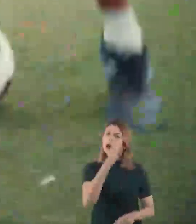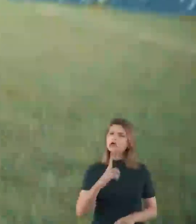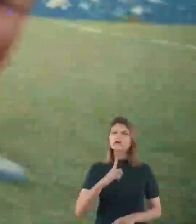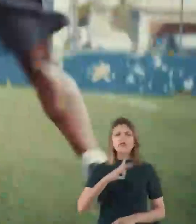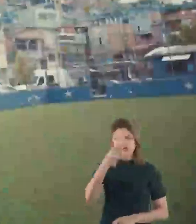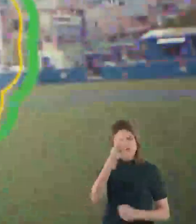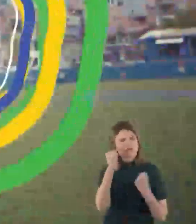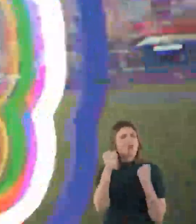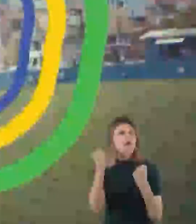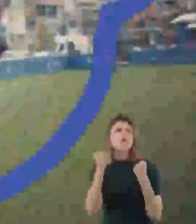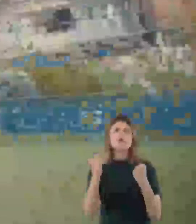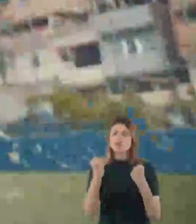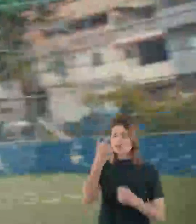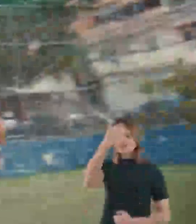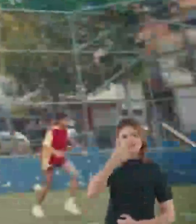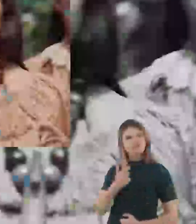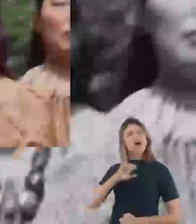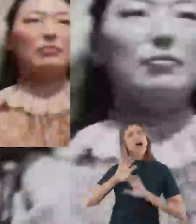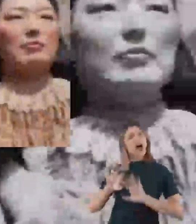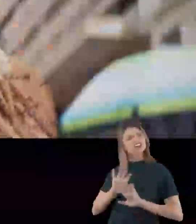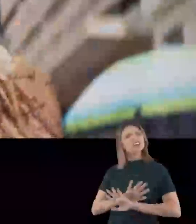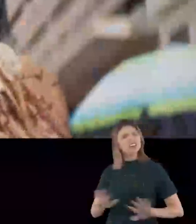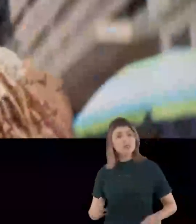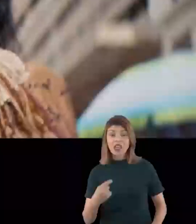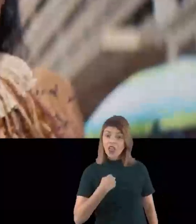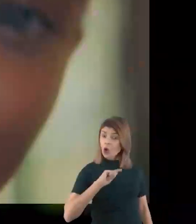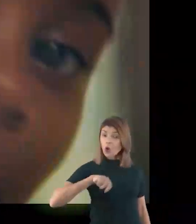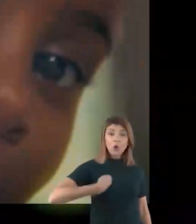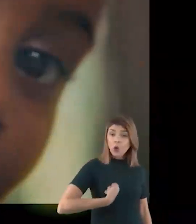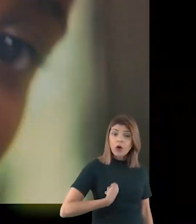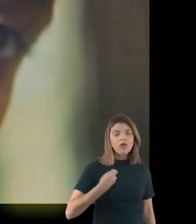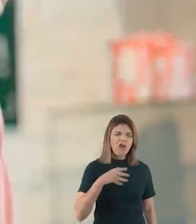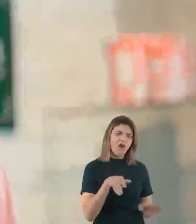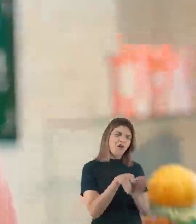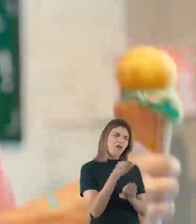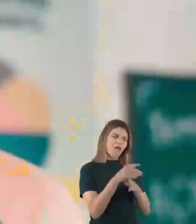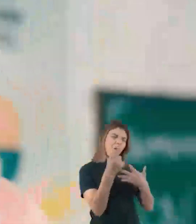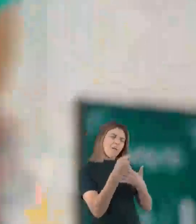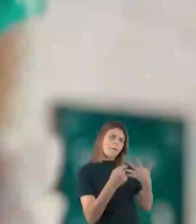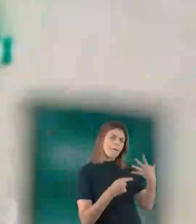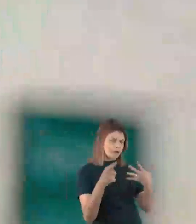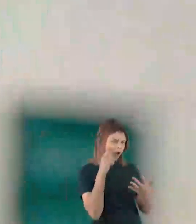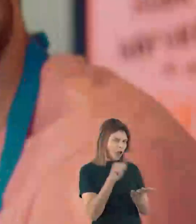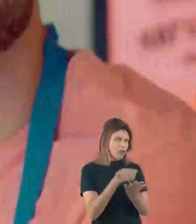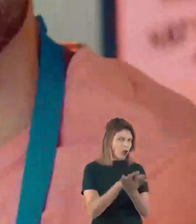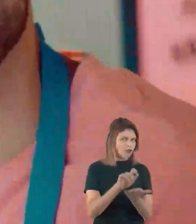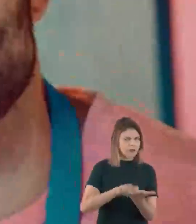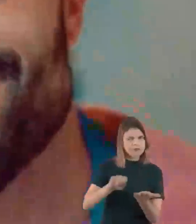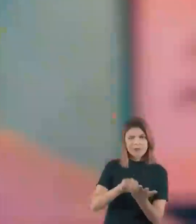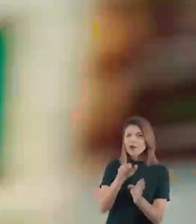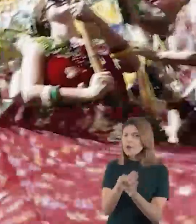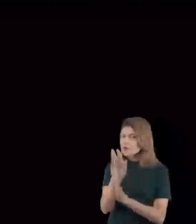Que força é essa que o Brasil tem? O vídeo se inicia com um vídeo institucional do governo brasileiro. Há pequenos vídeos diferentes que acompanham